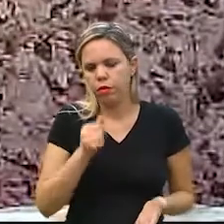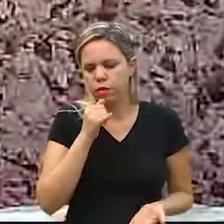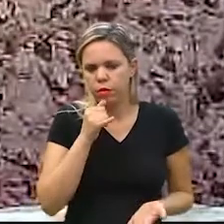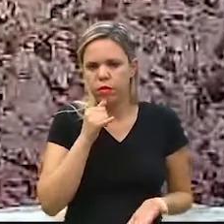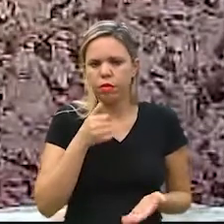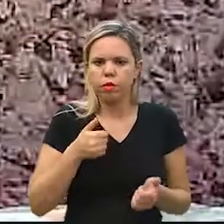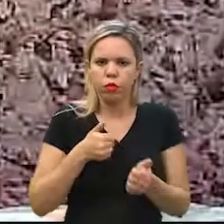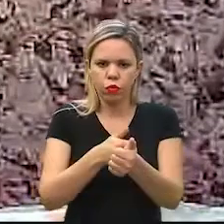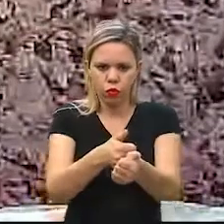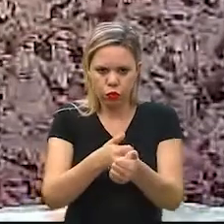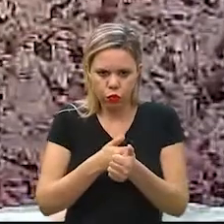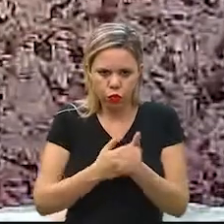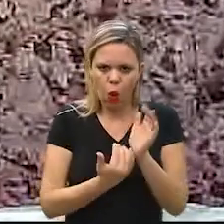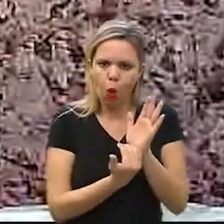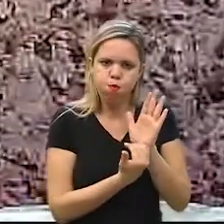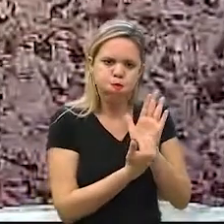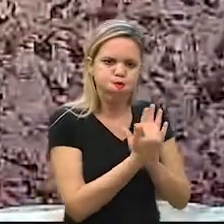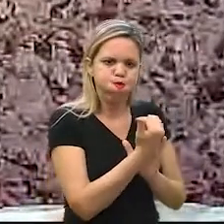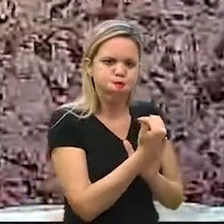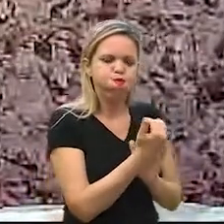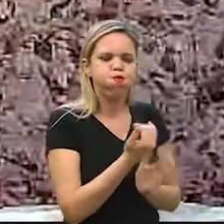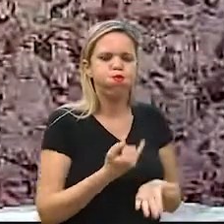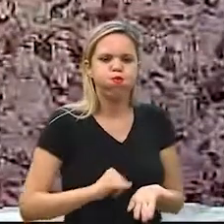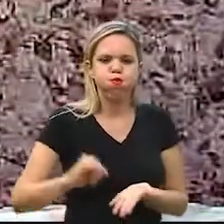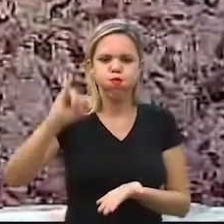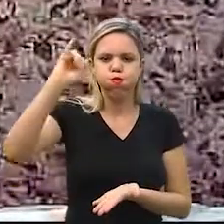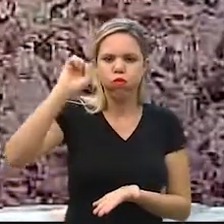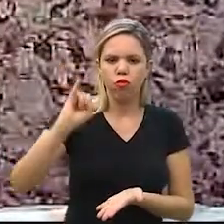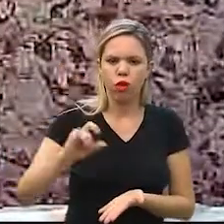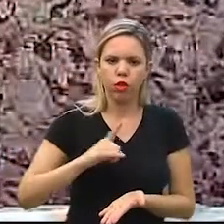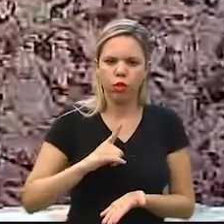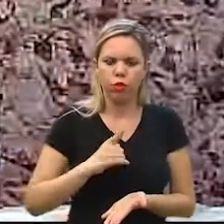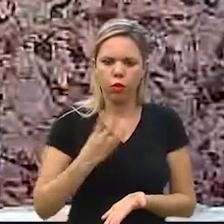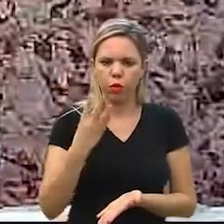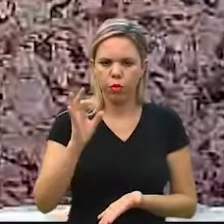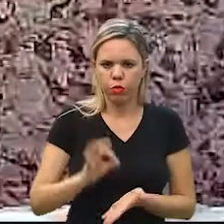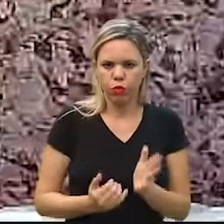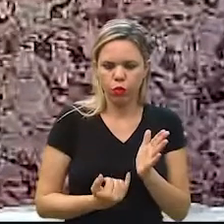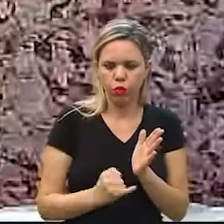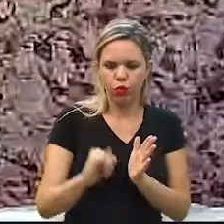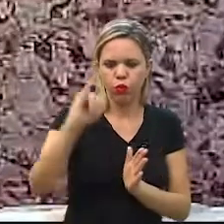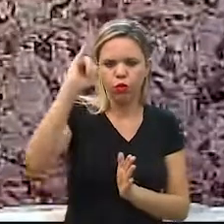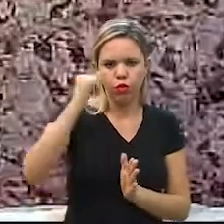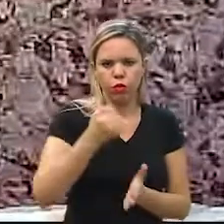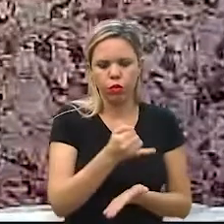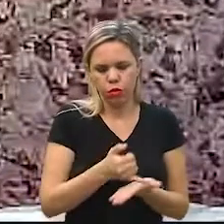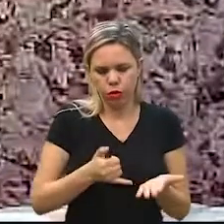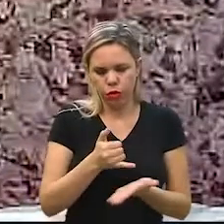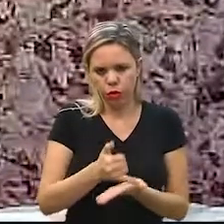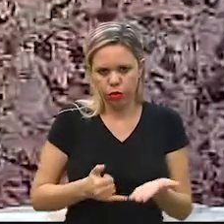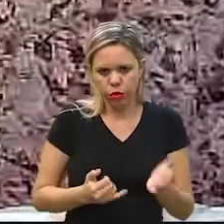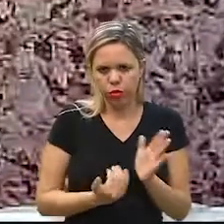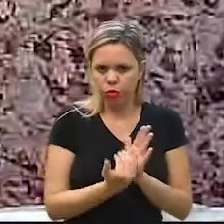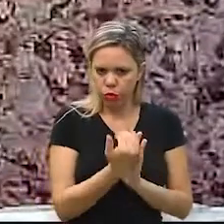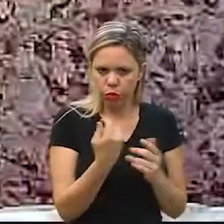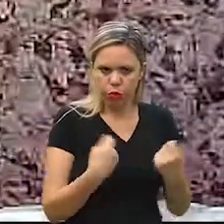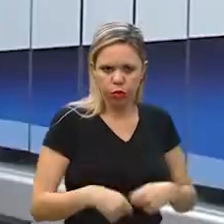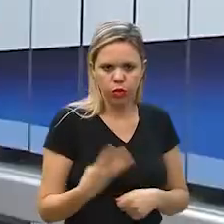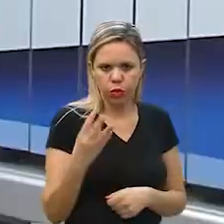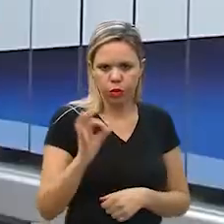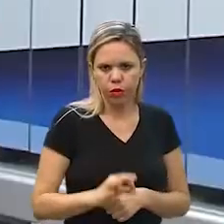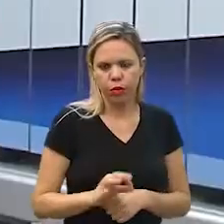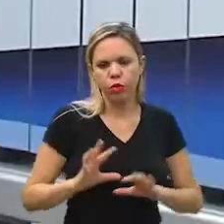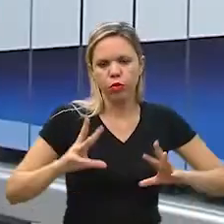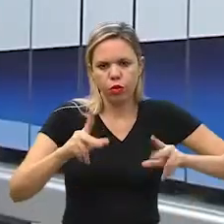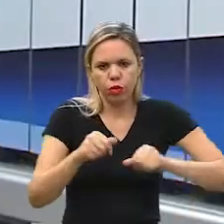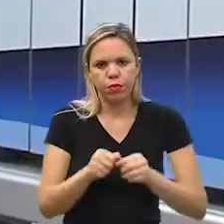é acompanhar o crescimento da inflação. Se houve uma inflação de 4%, o imposto tem que subir 4%.